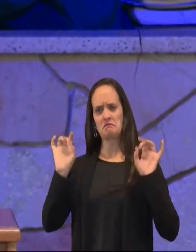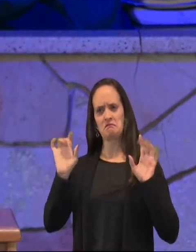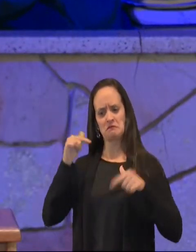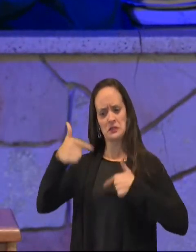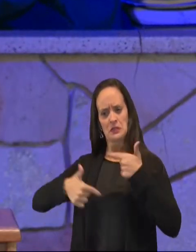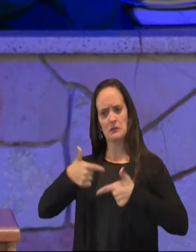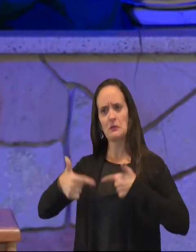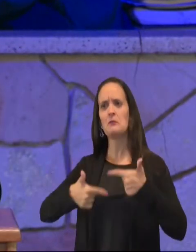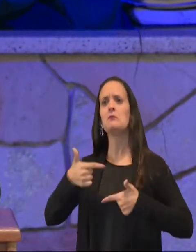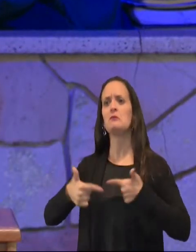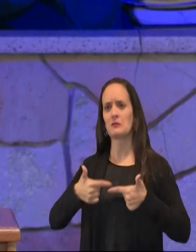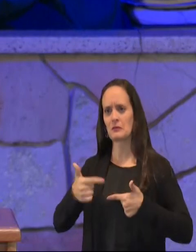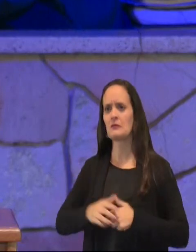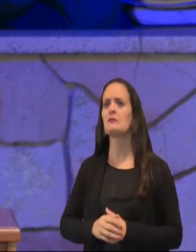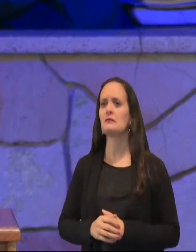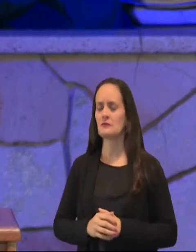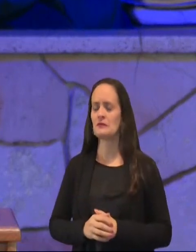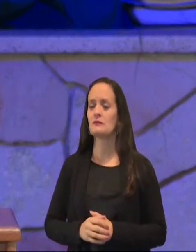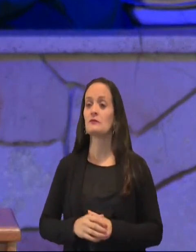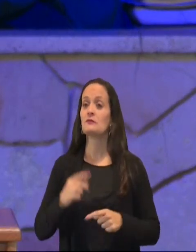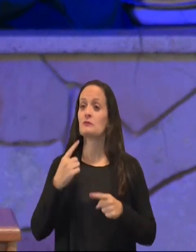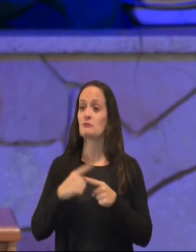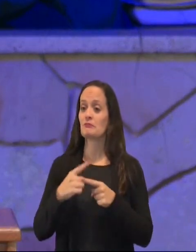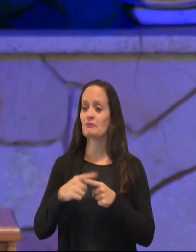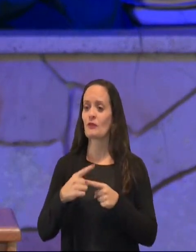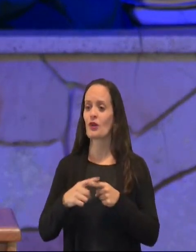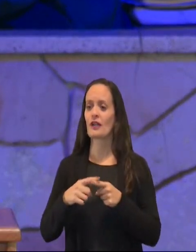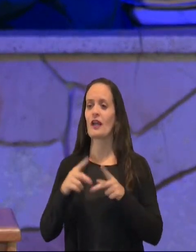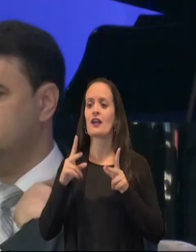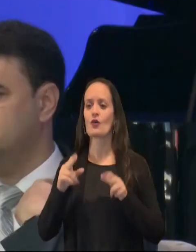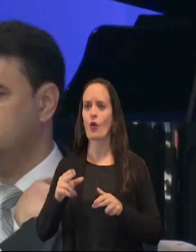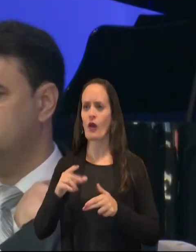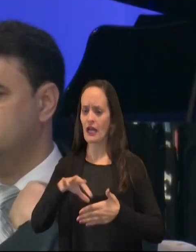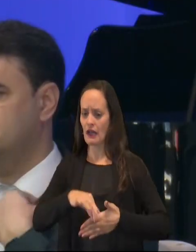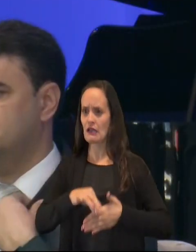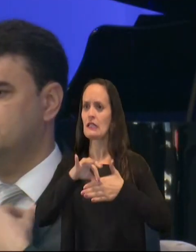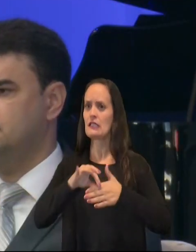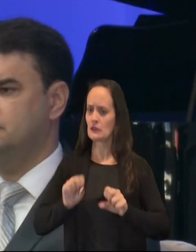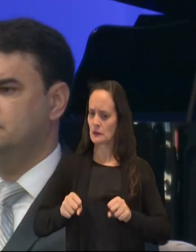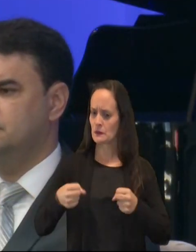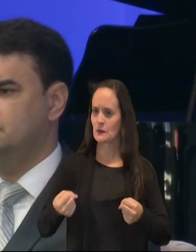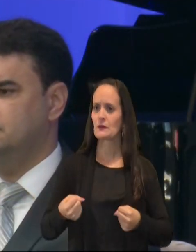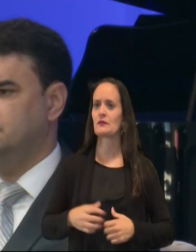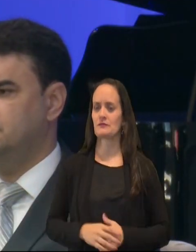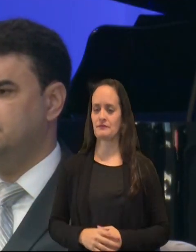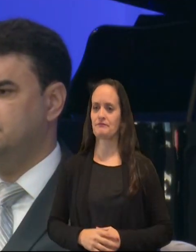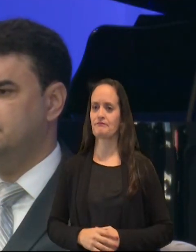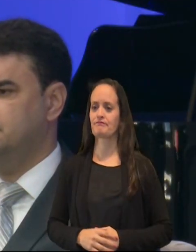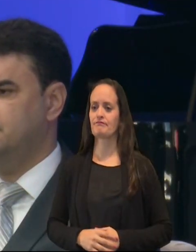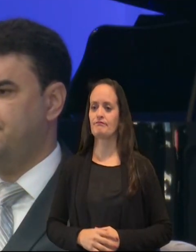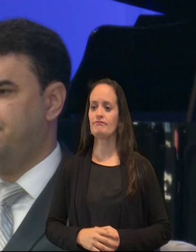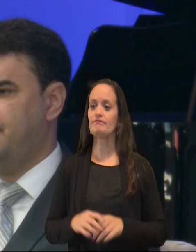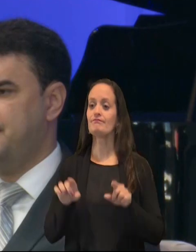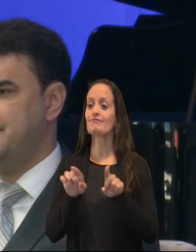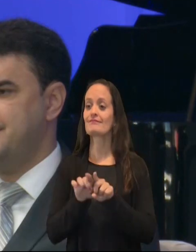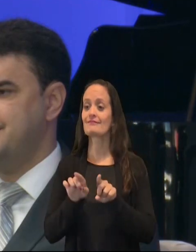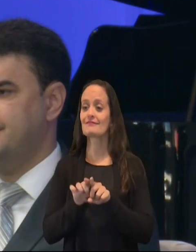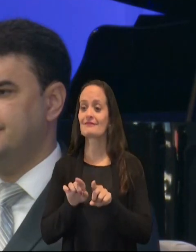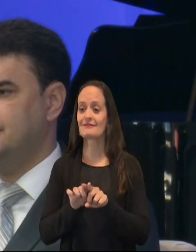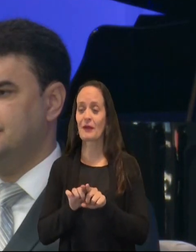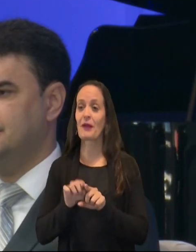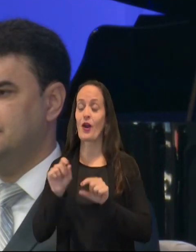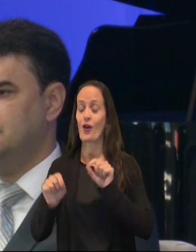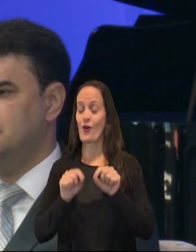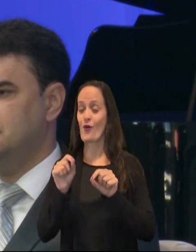púrpura. Por isso a telinha do culto de quarta-feira na parte da Lídia era púrpura. A vestimenta dos